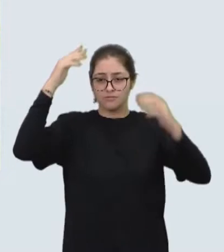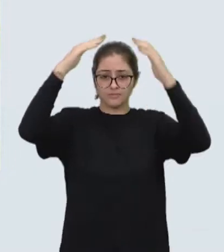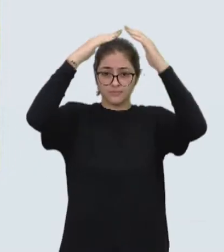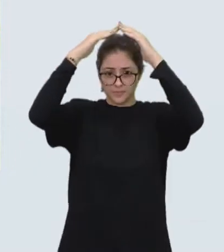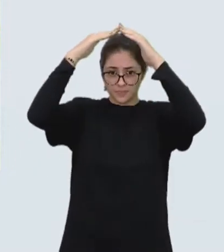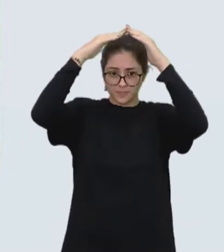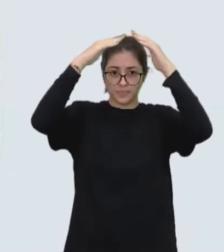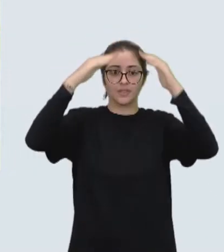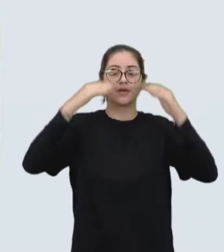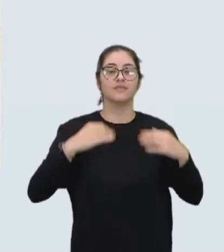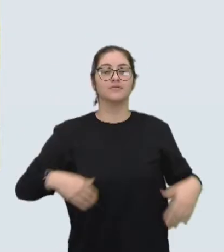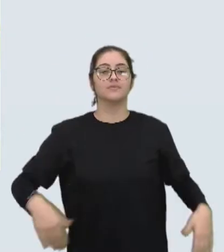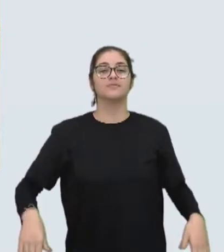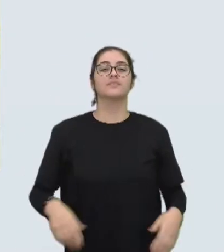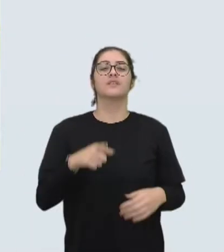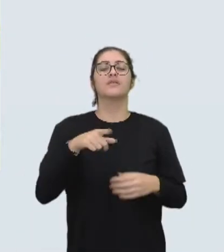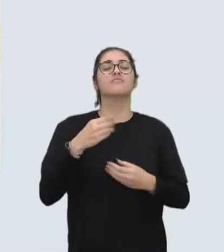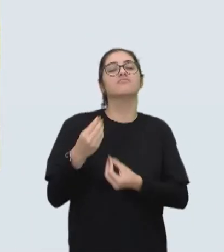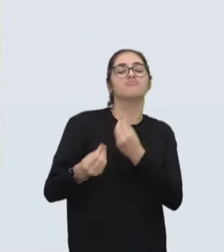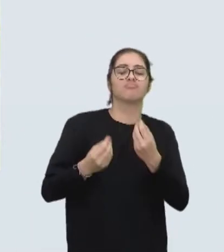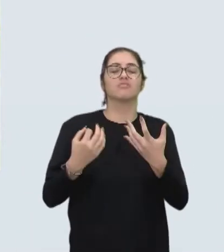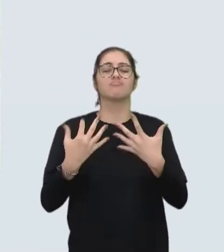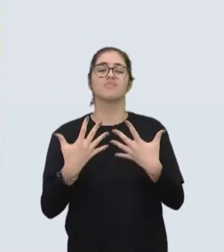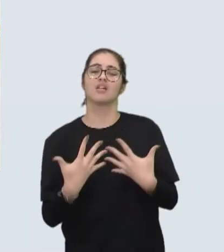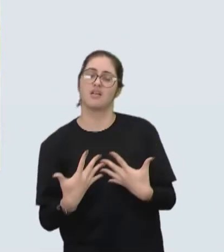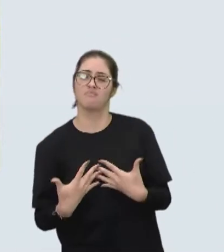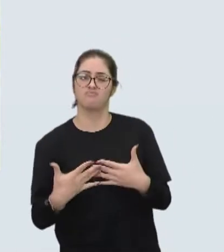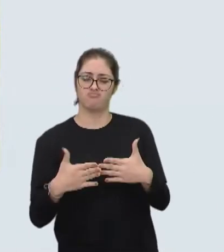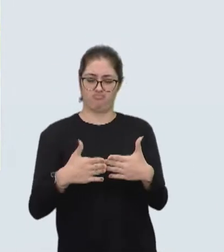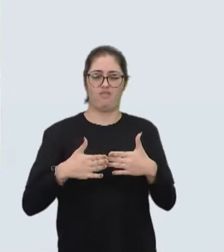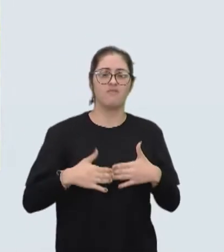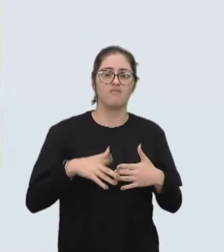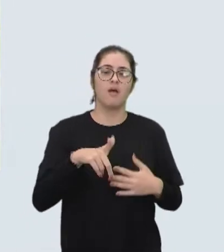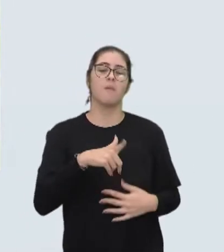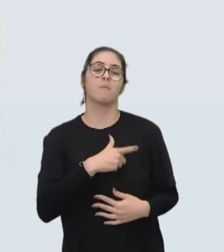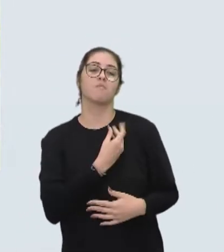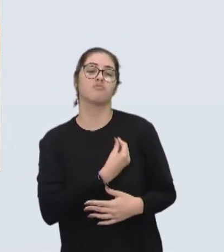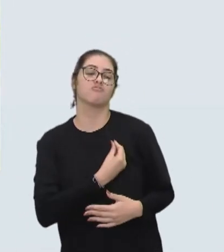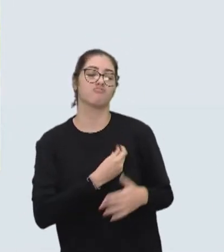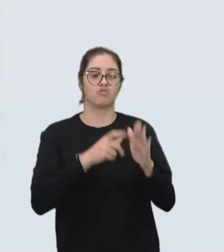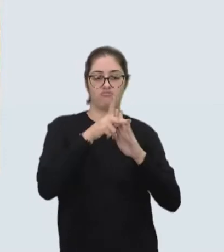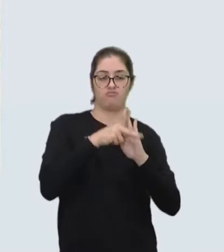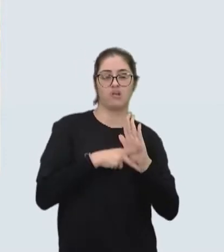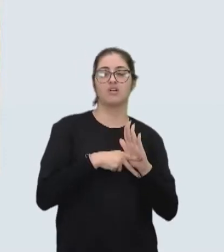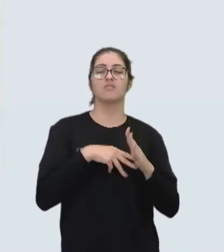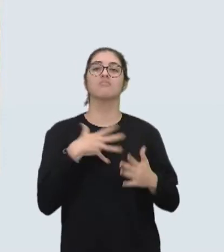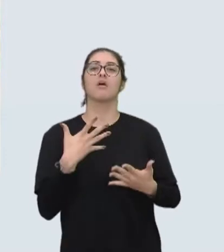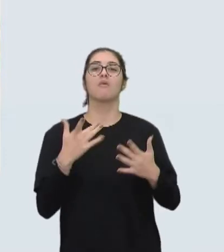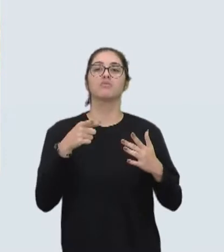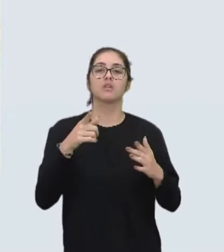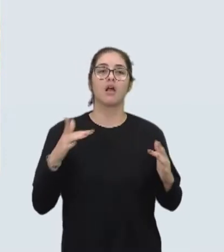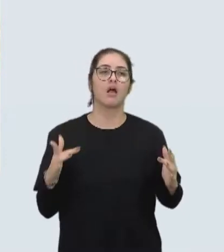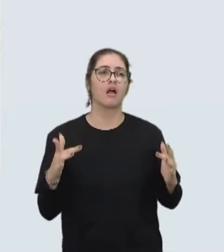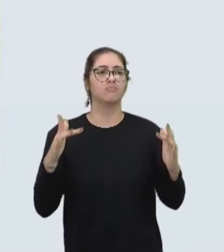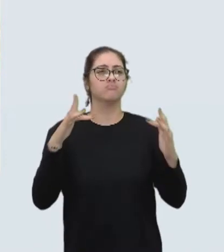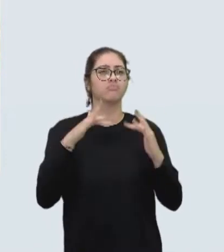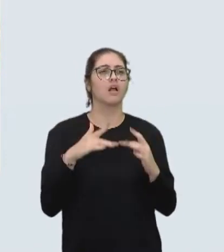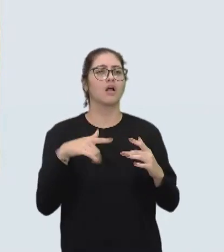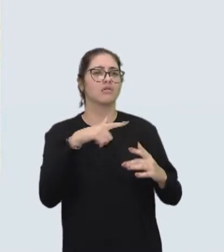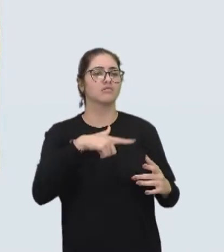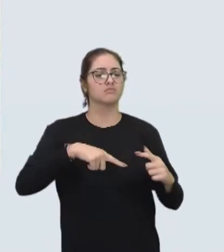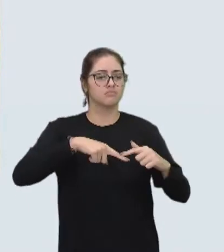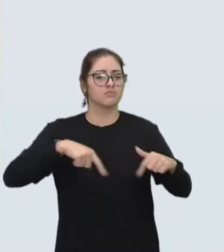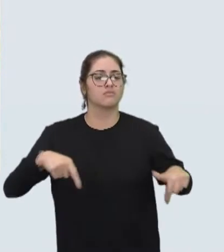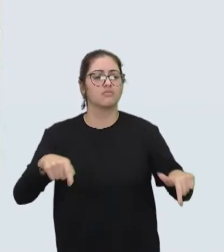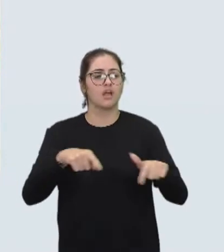Jô. Por favor, Rai, fale pra gente um pouco sobre o seu projeto de vida, a sua relação com esse espaço aqui. Você sempre quis